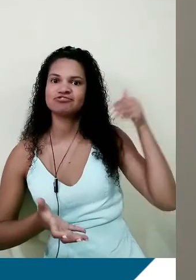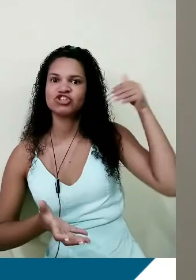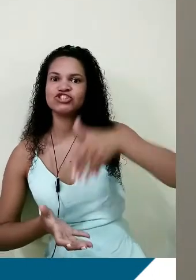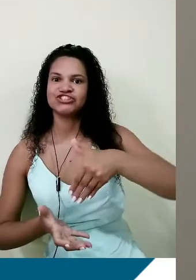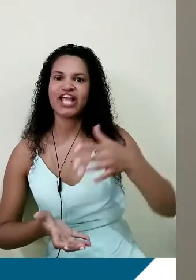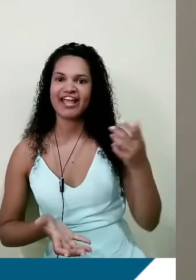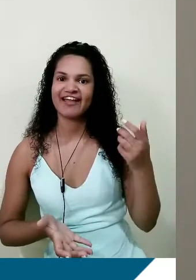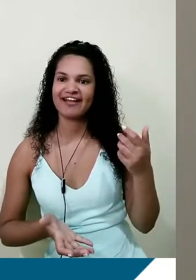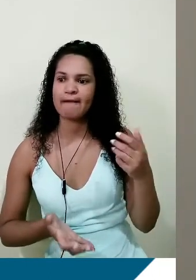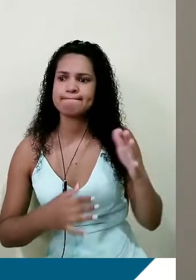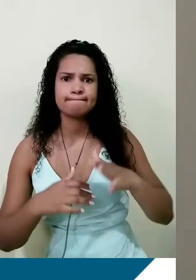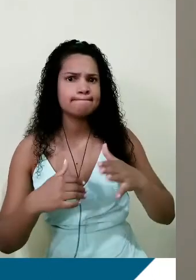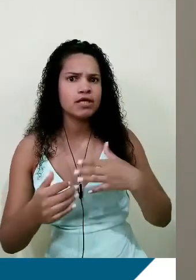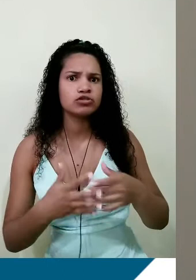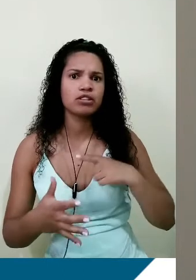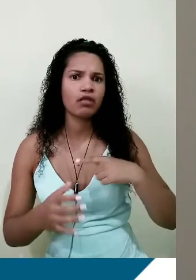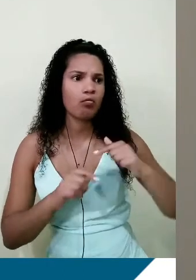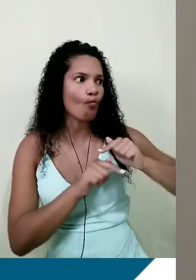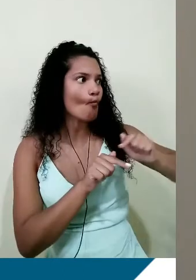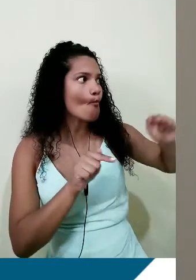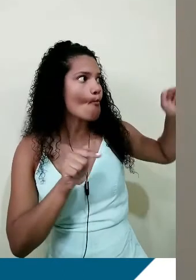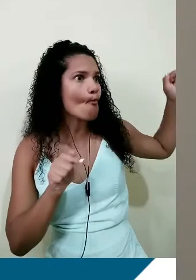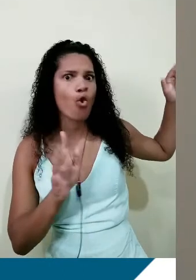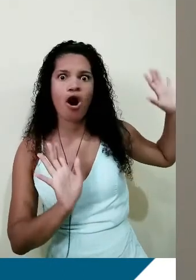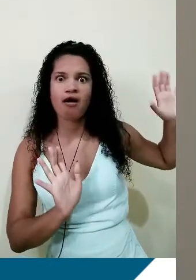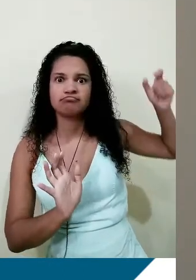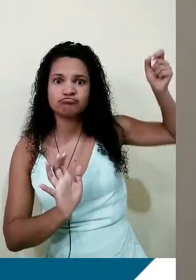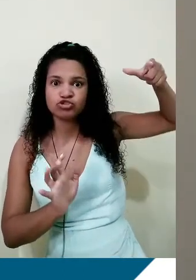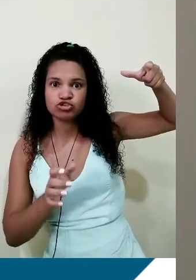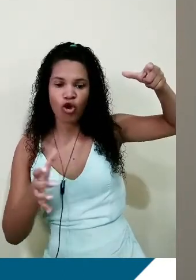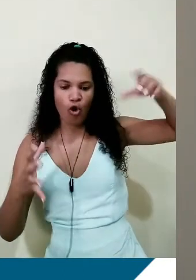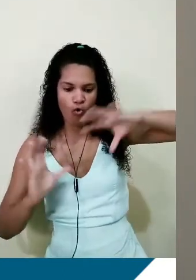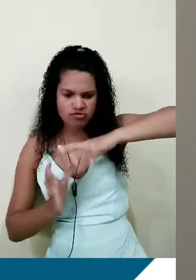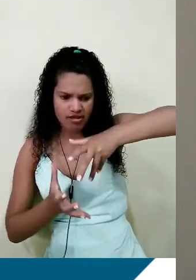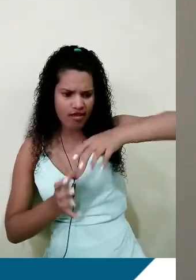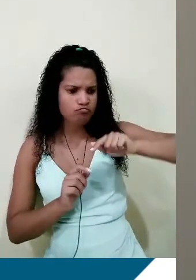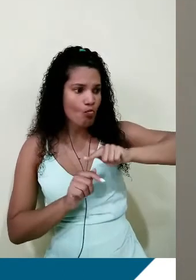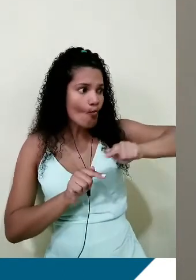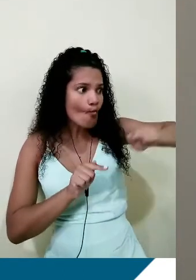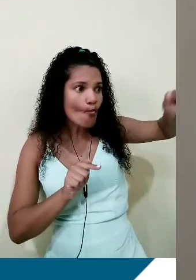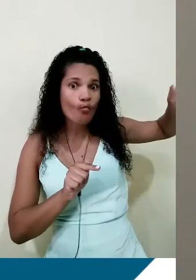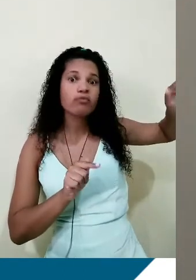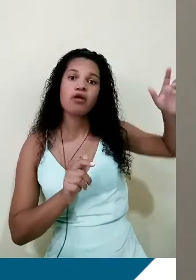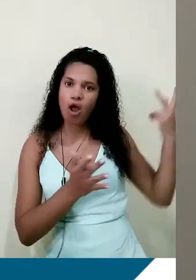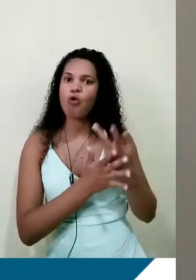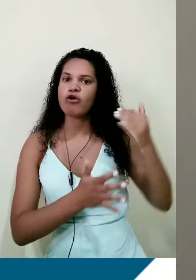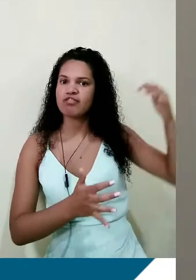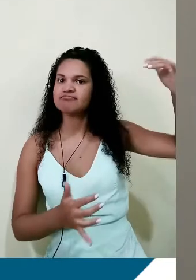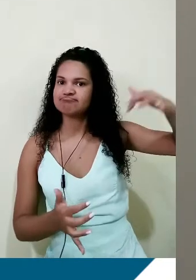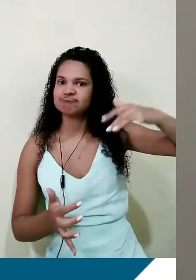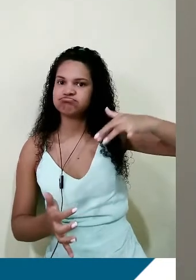o vácuo, exista a ausência de matéria. Pois bem, então esta foi a nossa aula